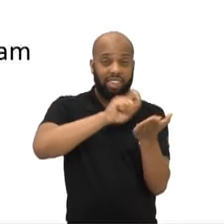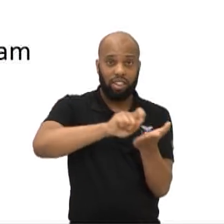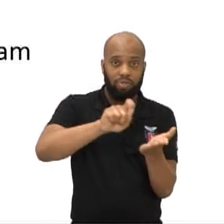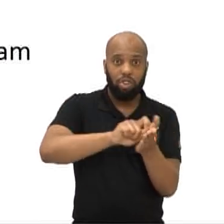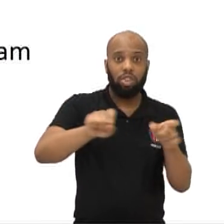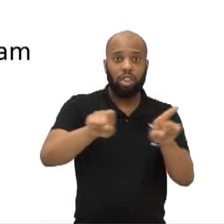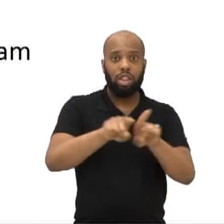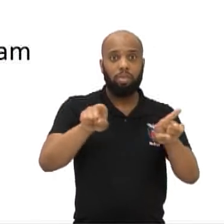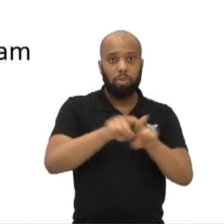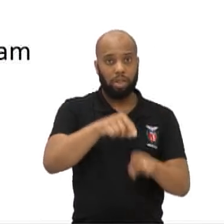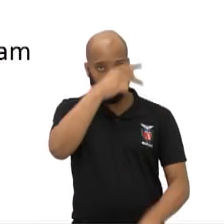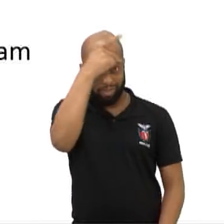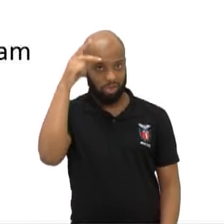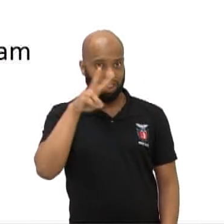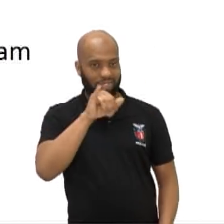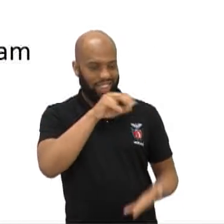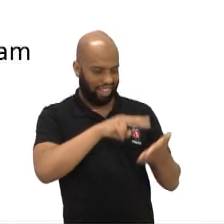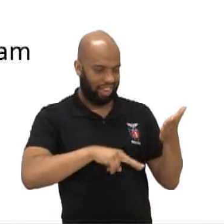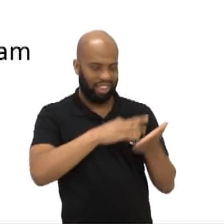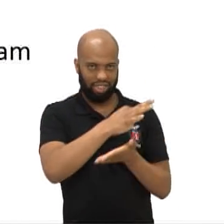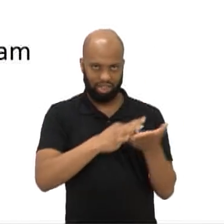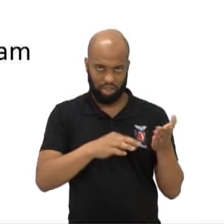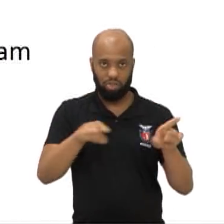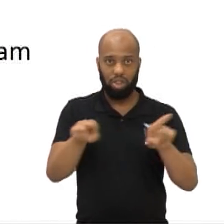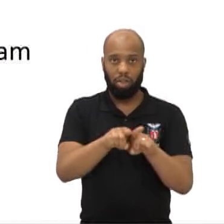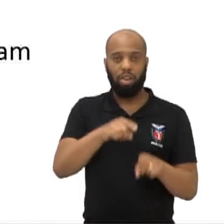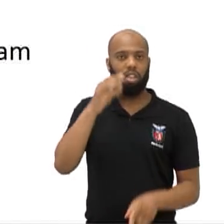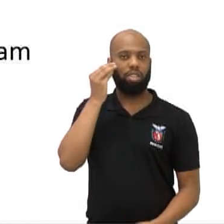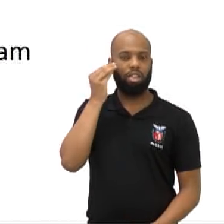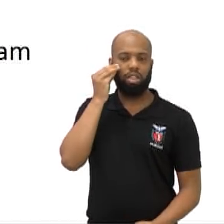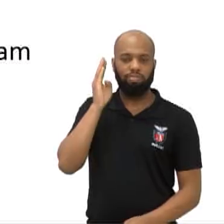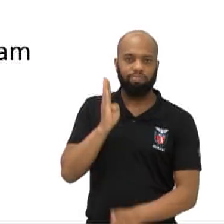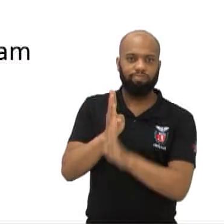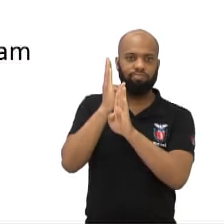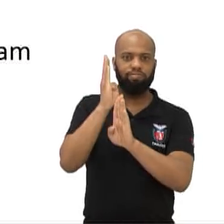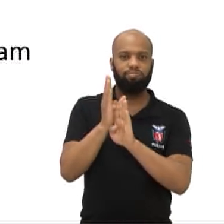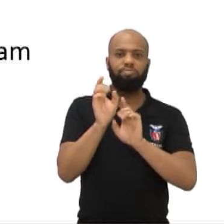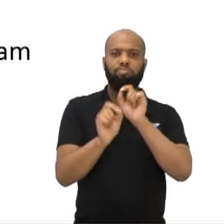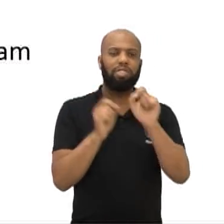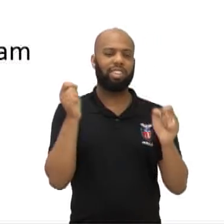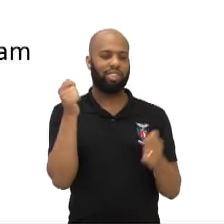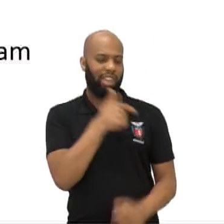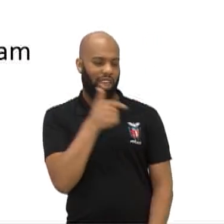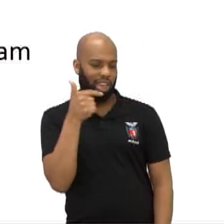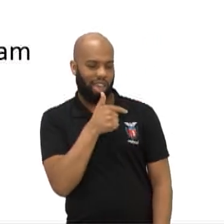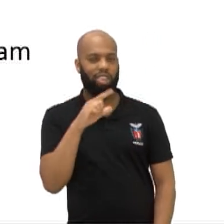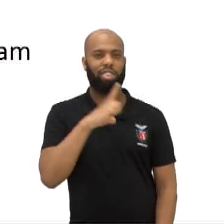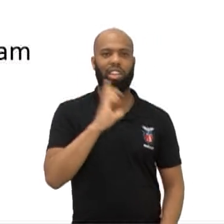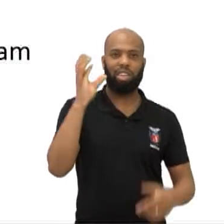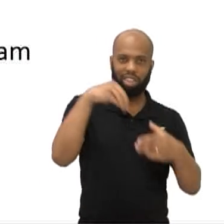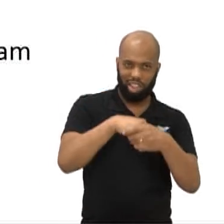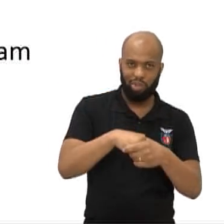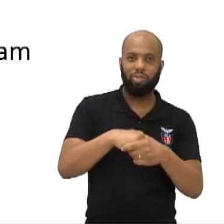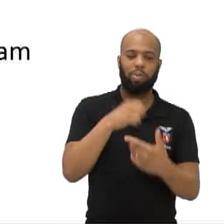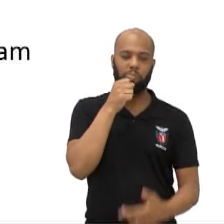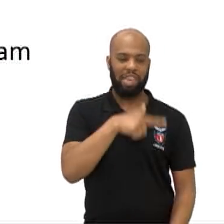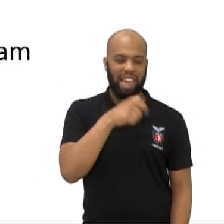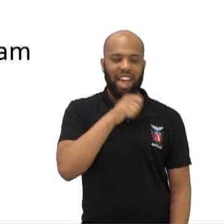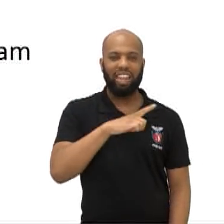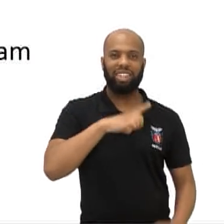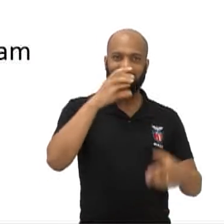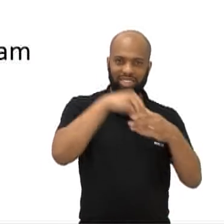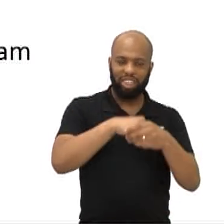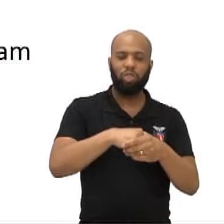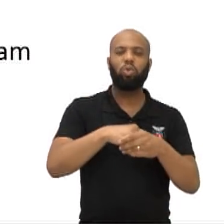texto. E tentar também identificar os efeitos de ironia, de humor em textos variados e os pronomes